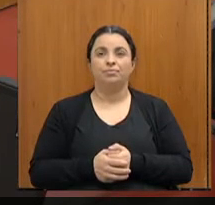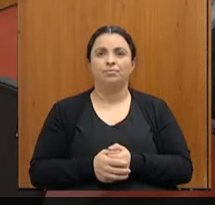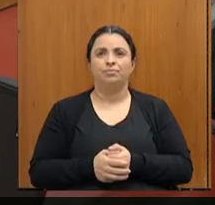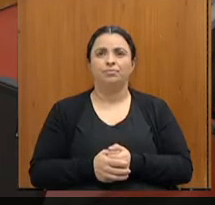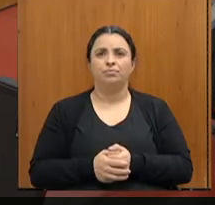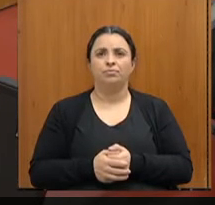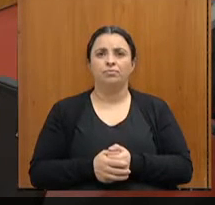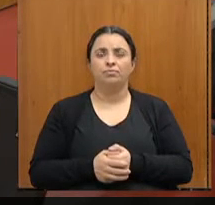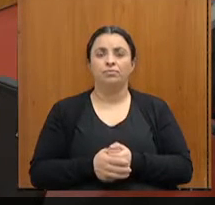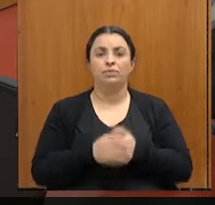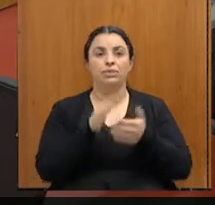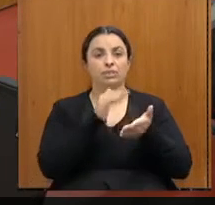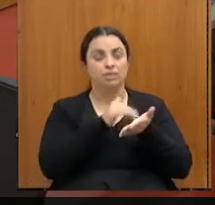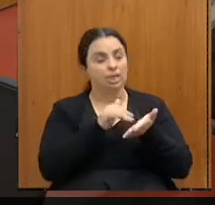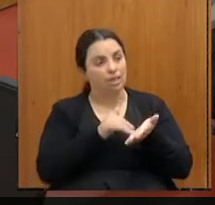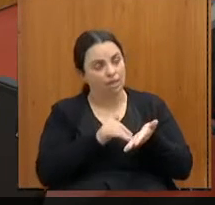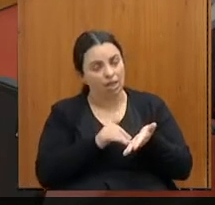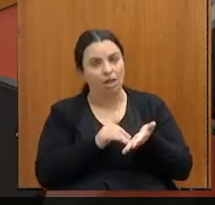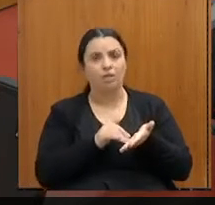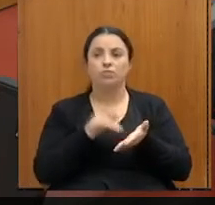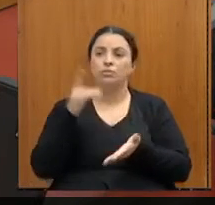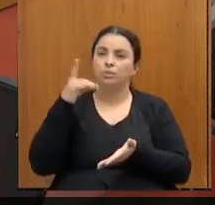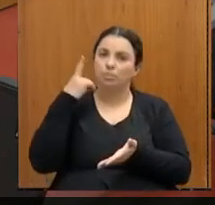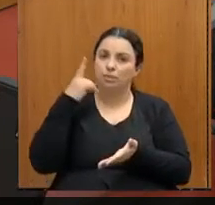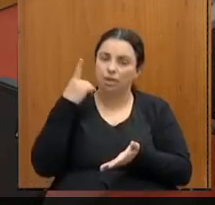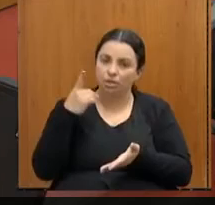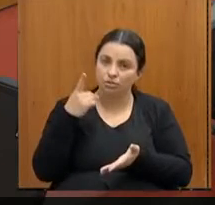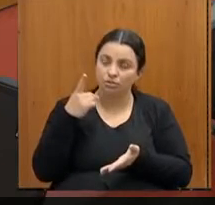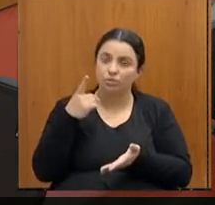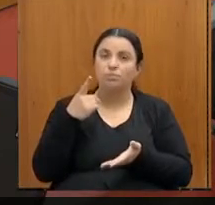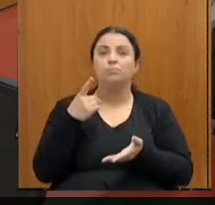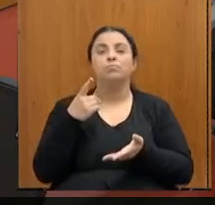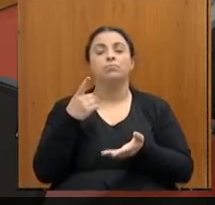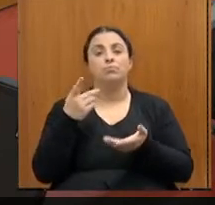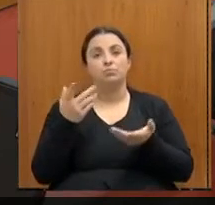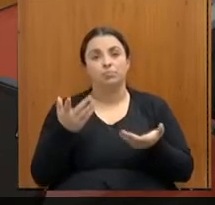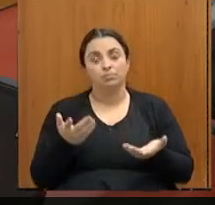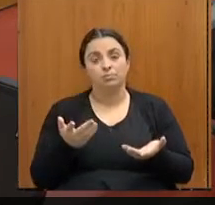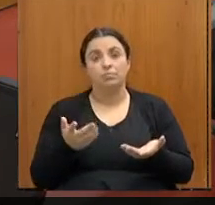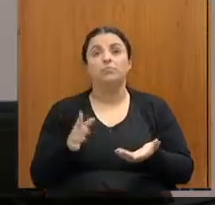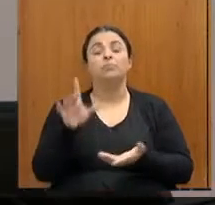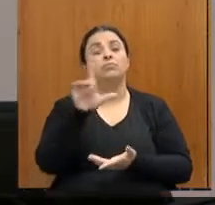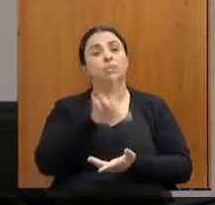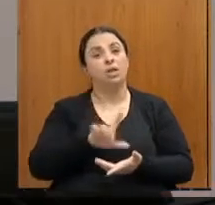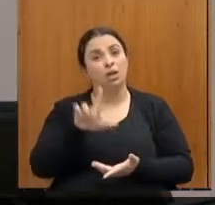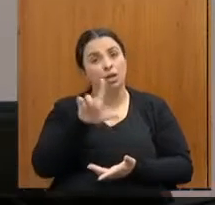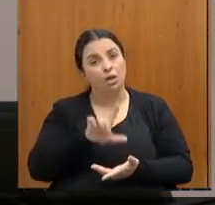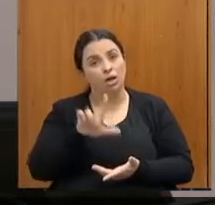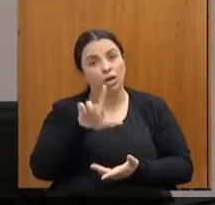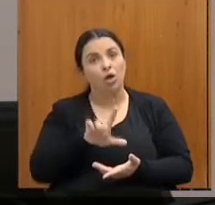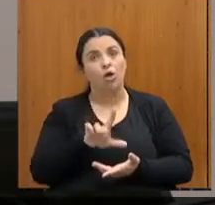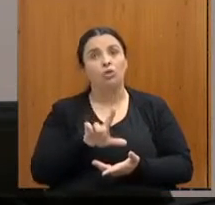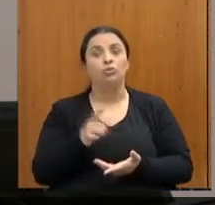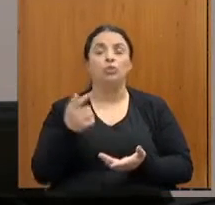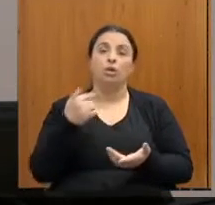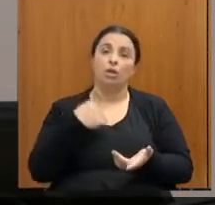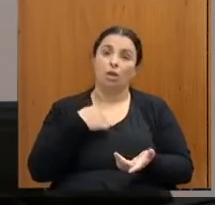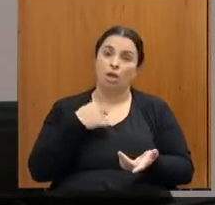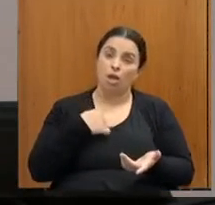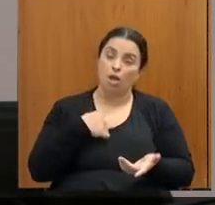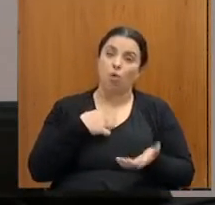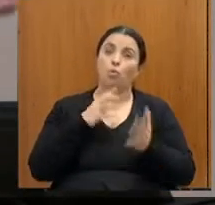passado e os colegas deputados a o entendimento que centro eu de um